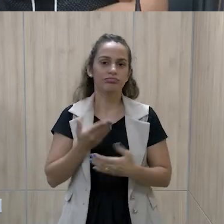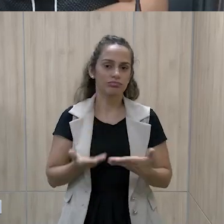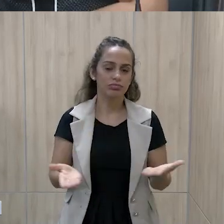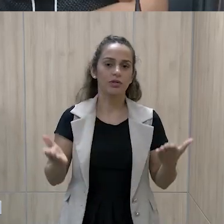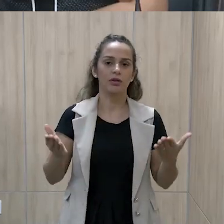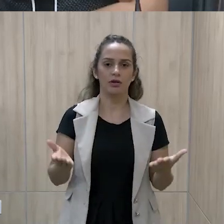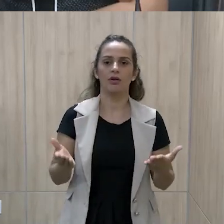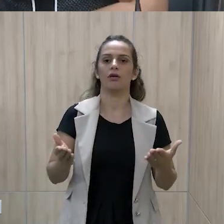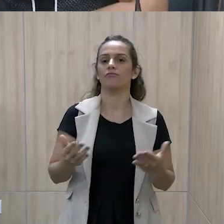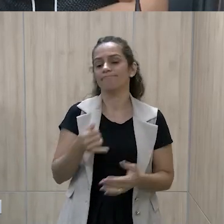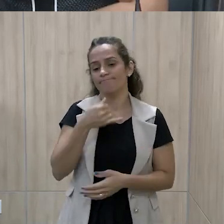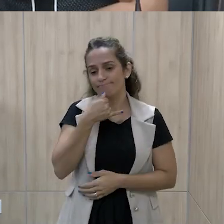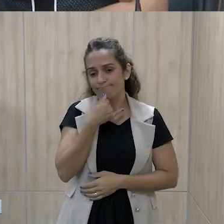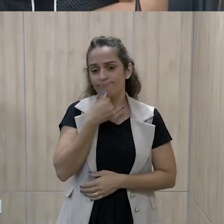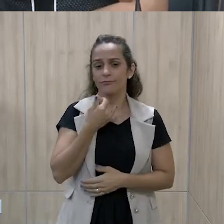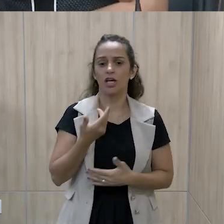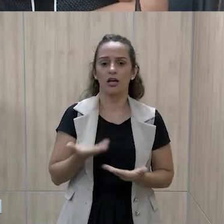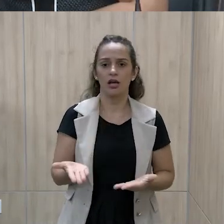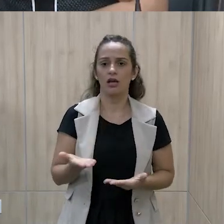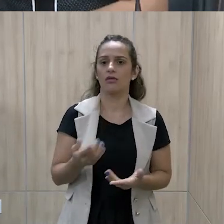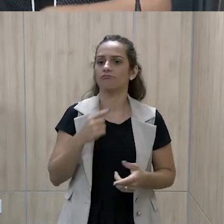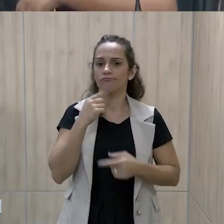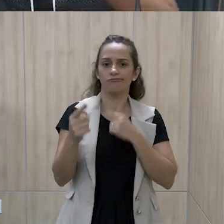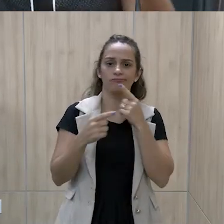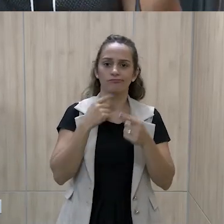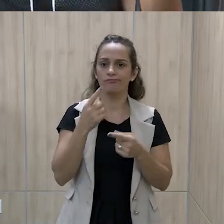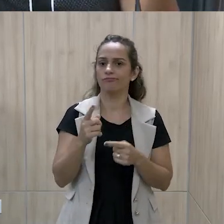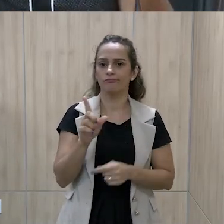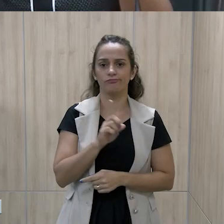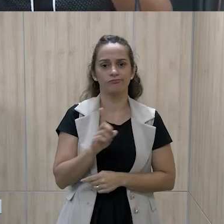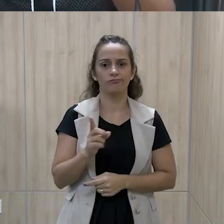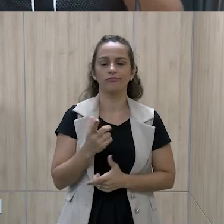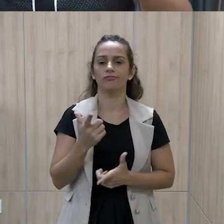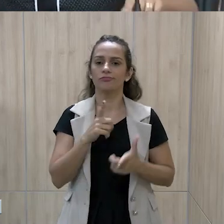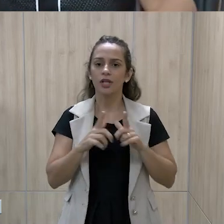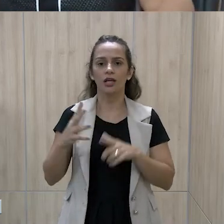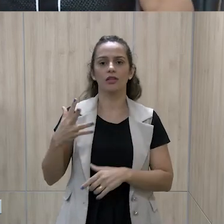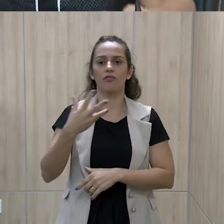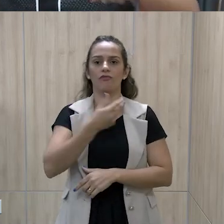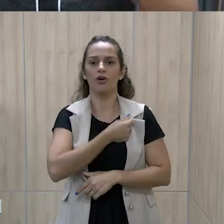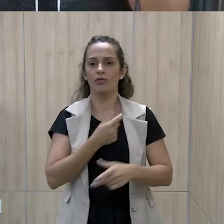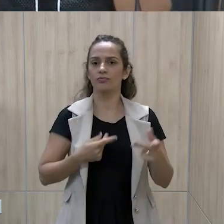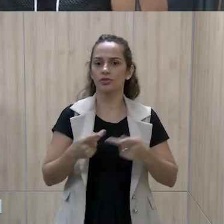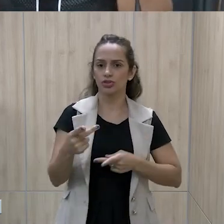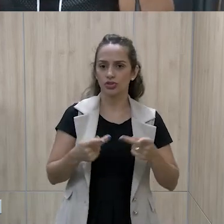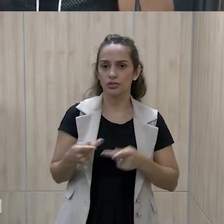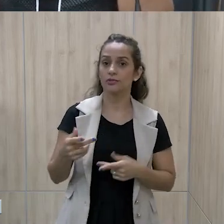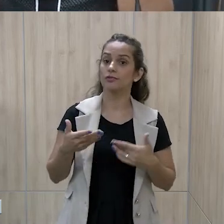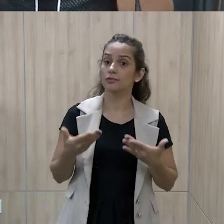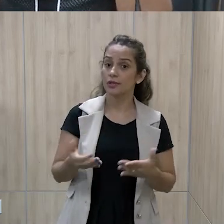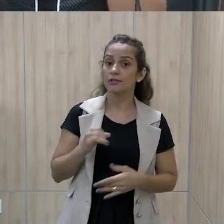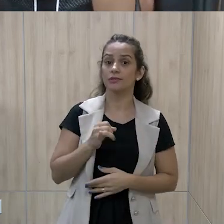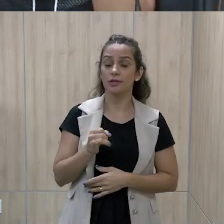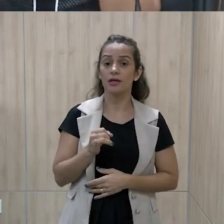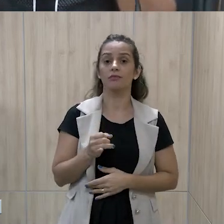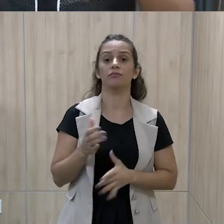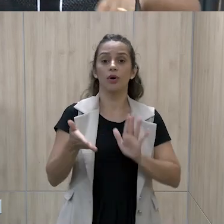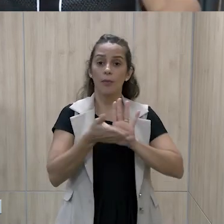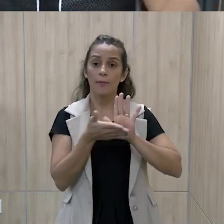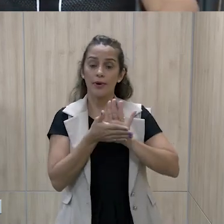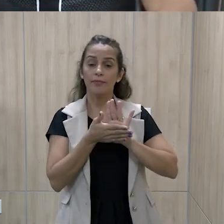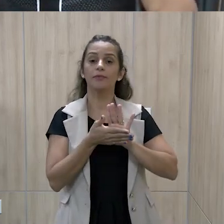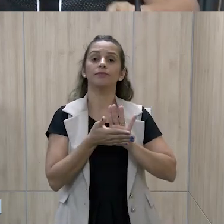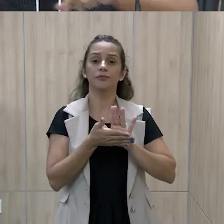uma invasão de competência e infelizmente não dá para tentar salvar o projeto A não ser que o deputado